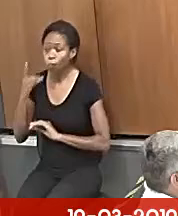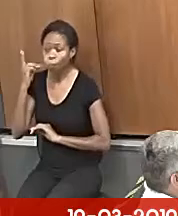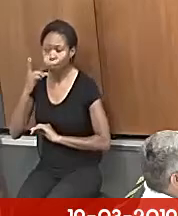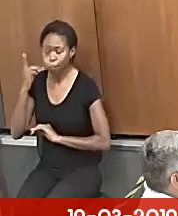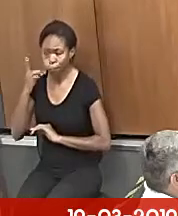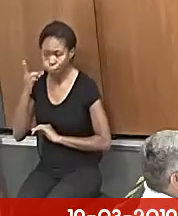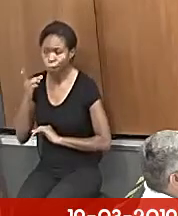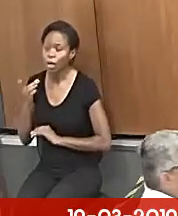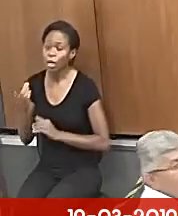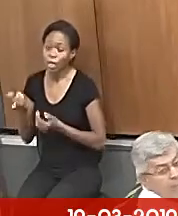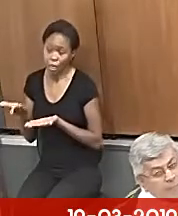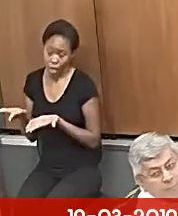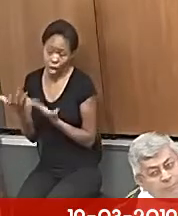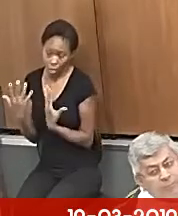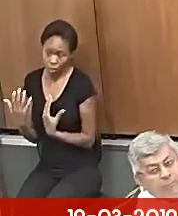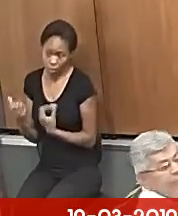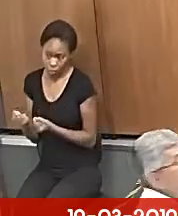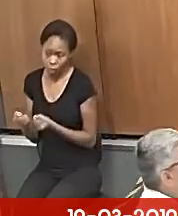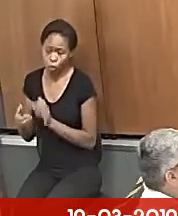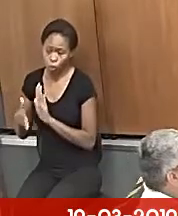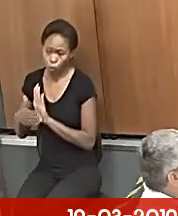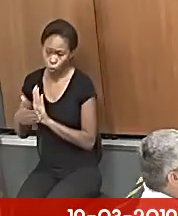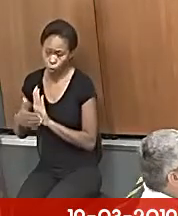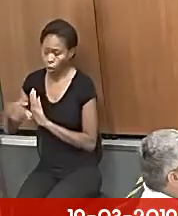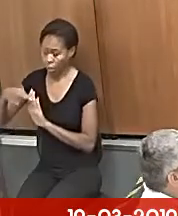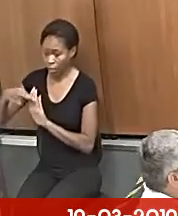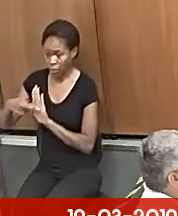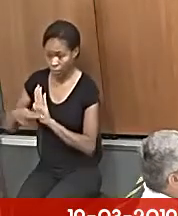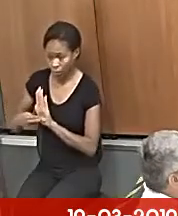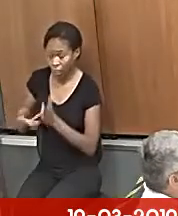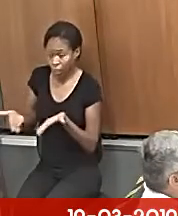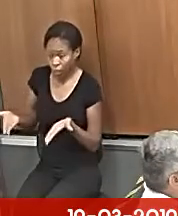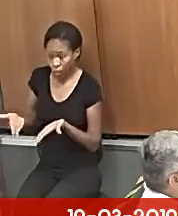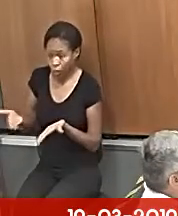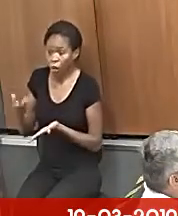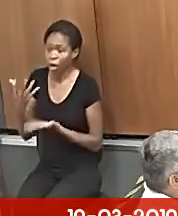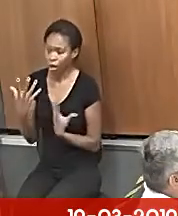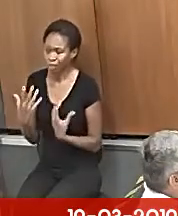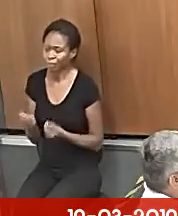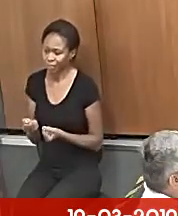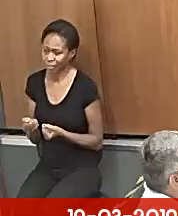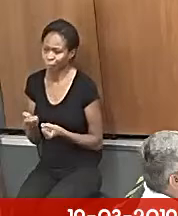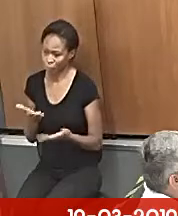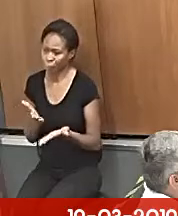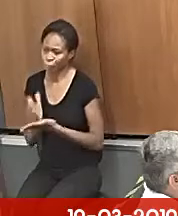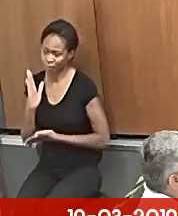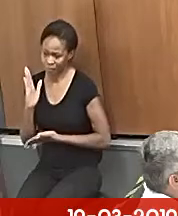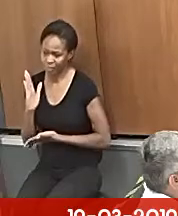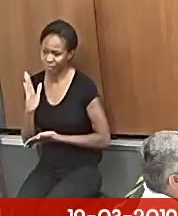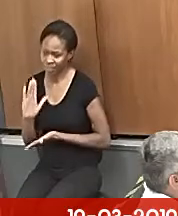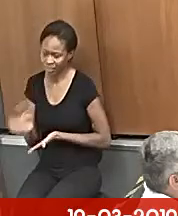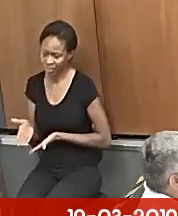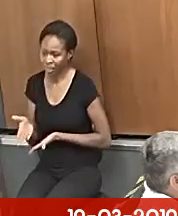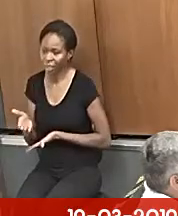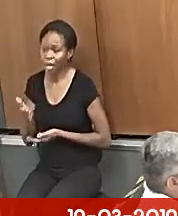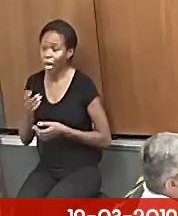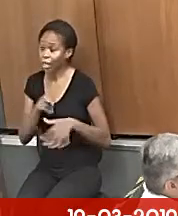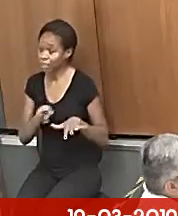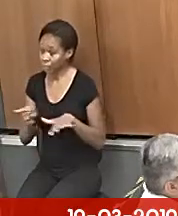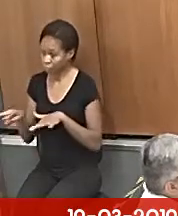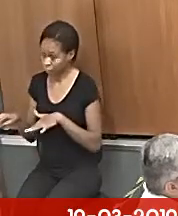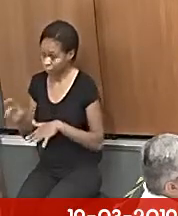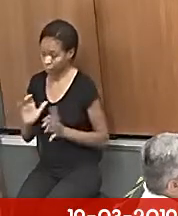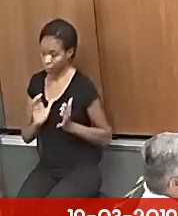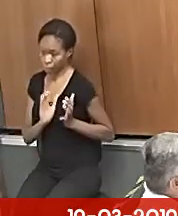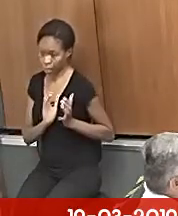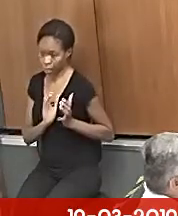como se encontram estão aprovados três requerimentos semana do dia das apaes a visita ao tribunal para discutir